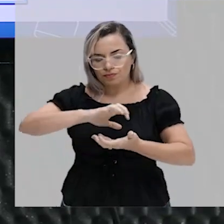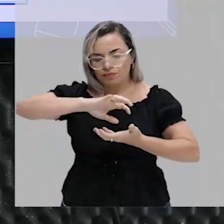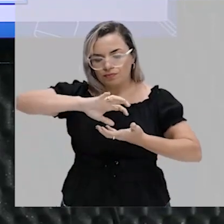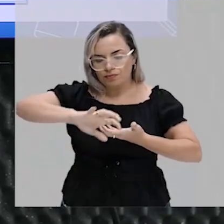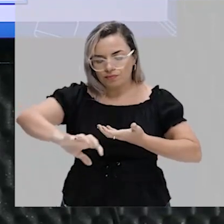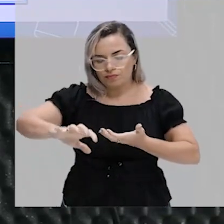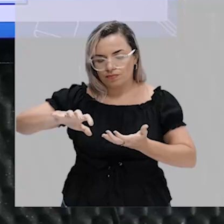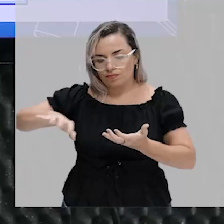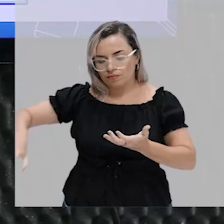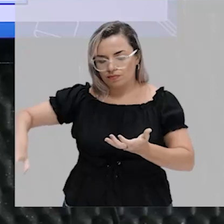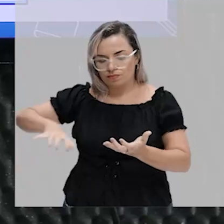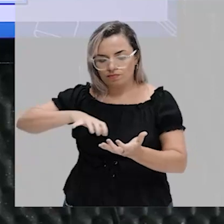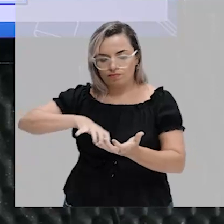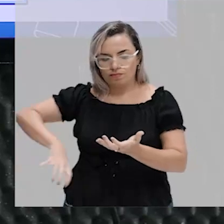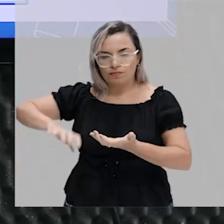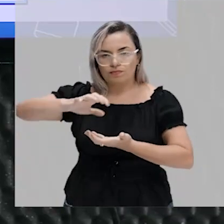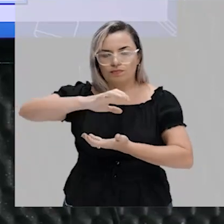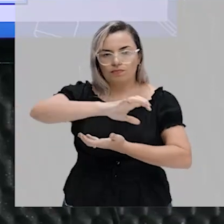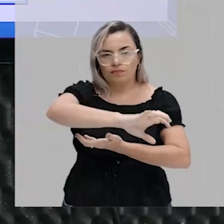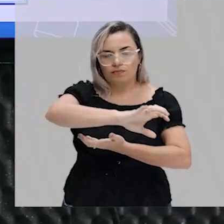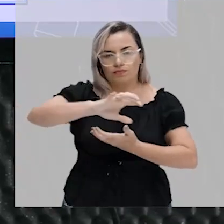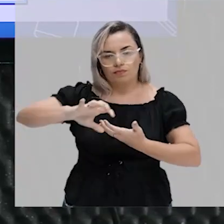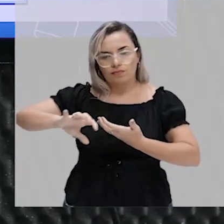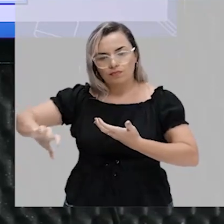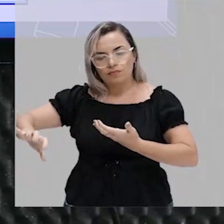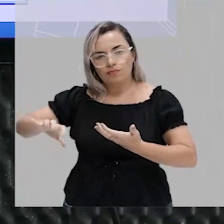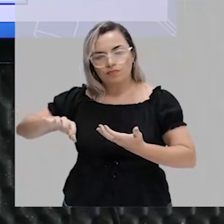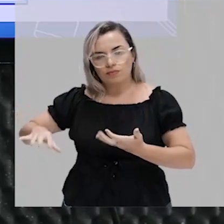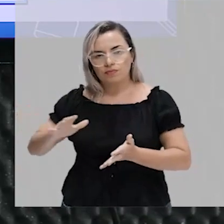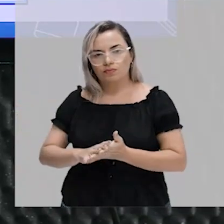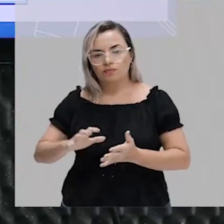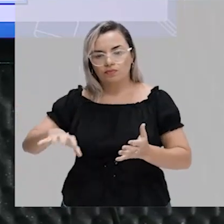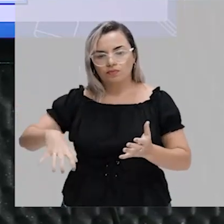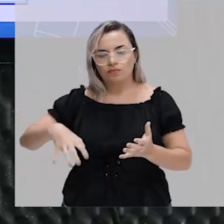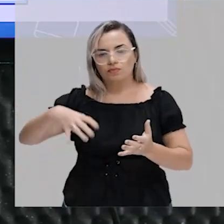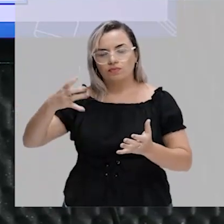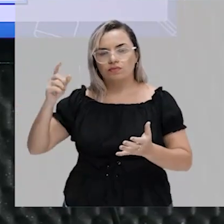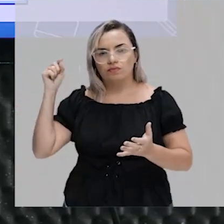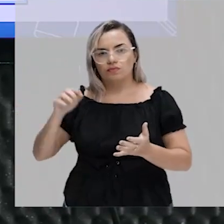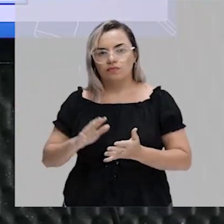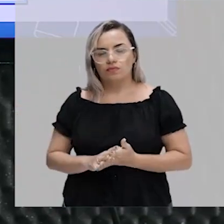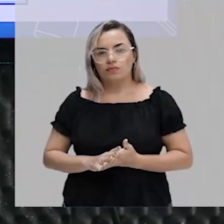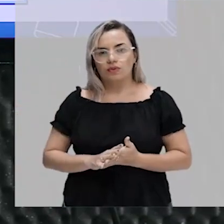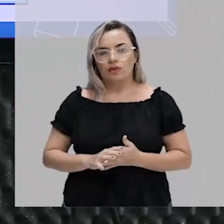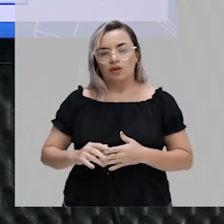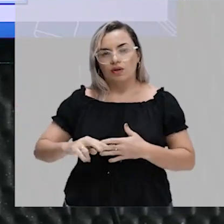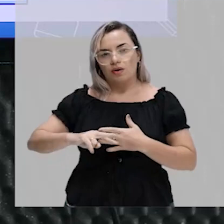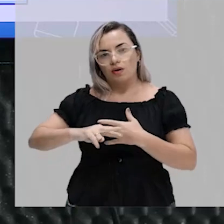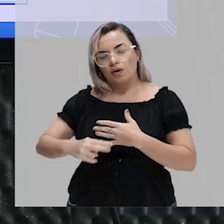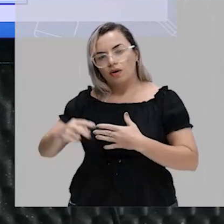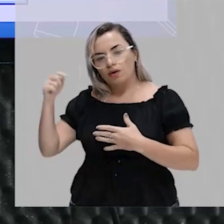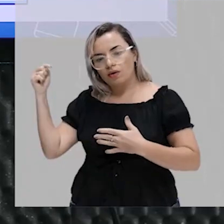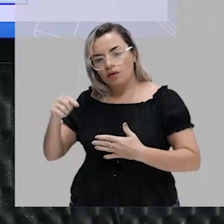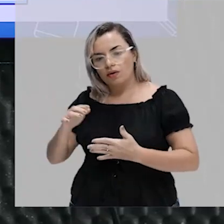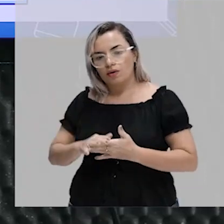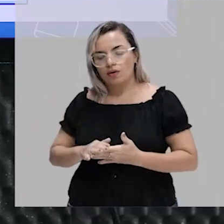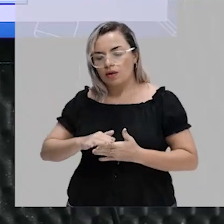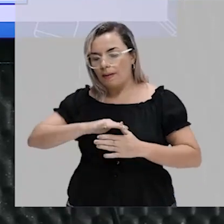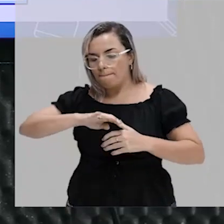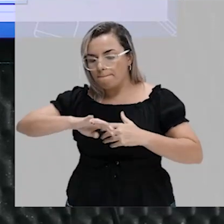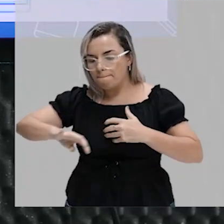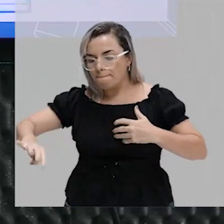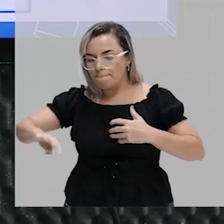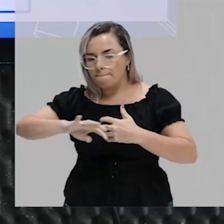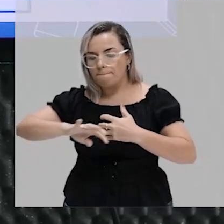fazendo com que os continentes se afastassem, ocorreu então o quê? Uma separação, uma barreira geográfica entre